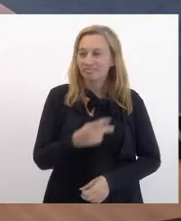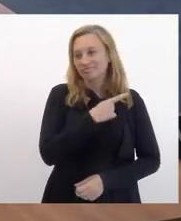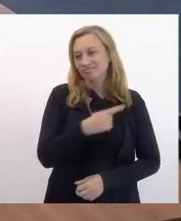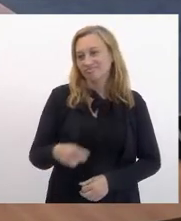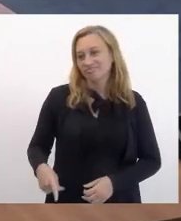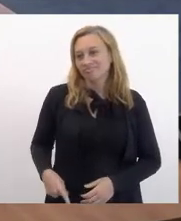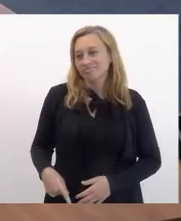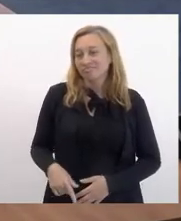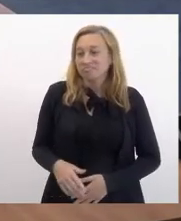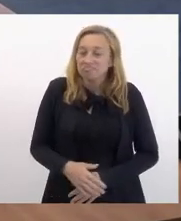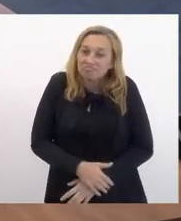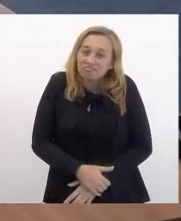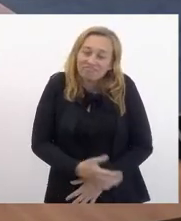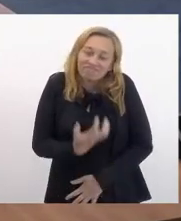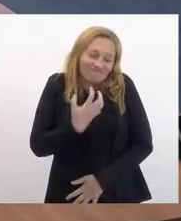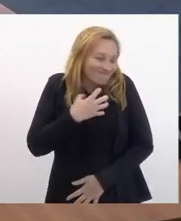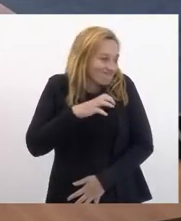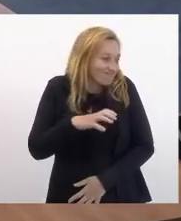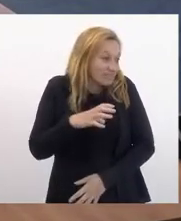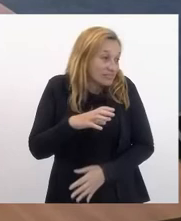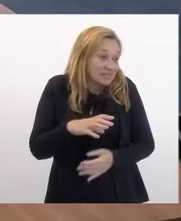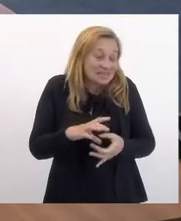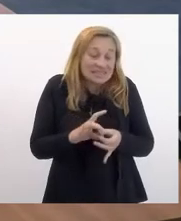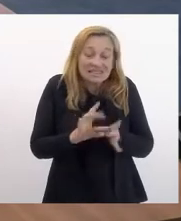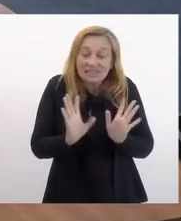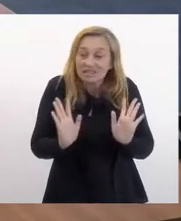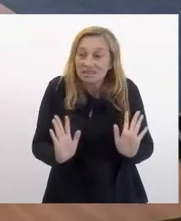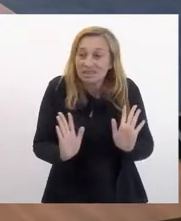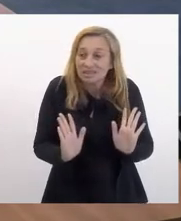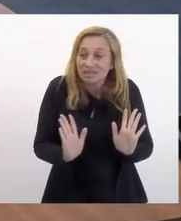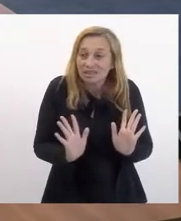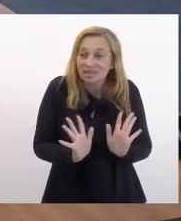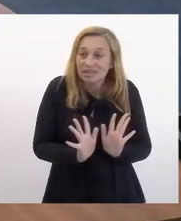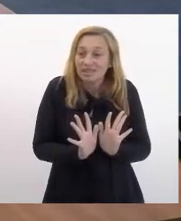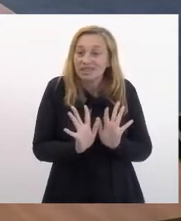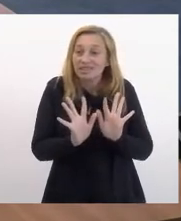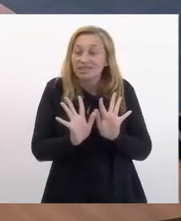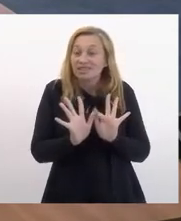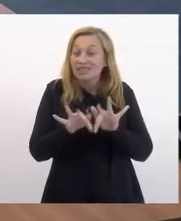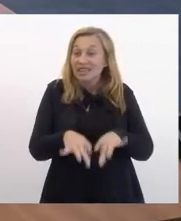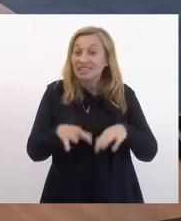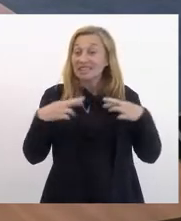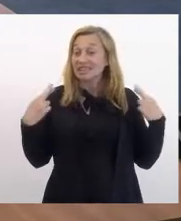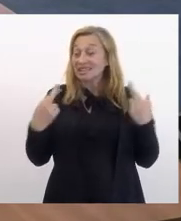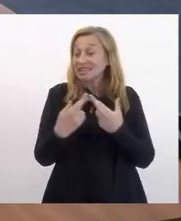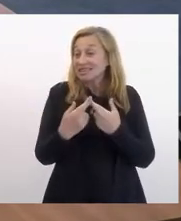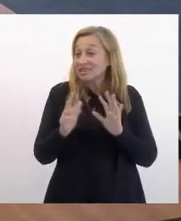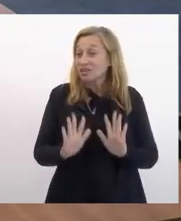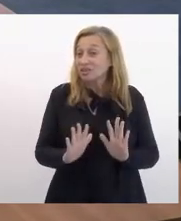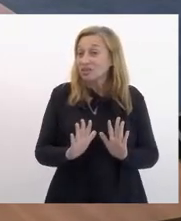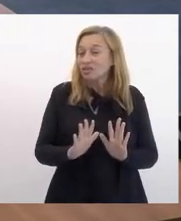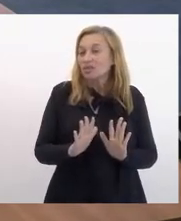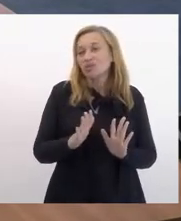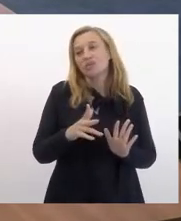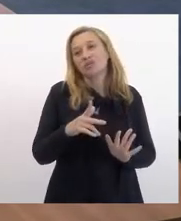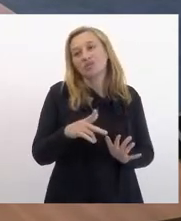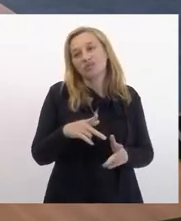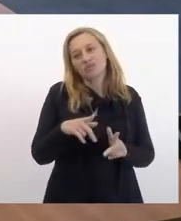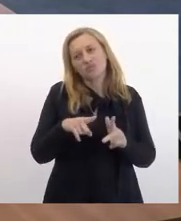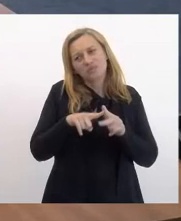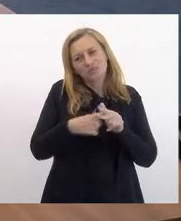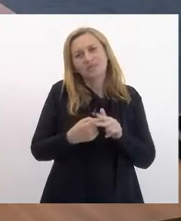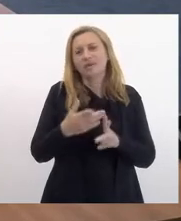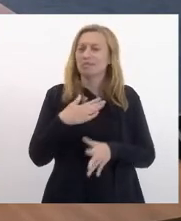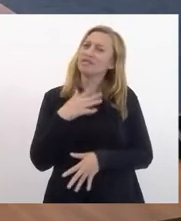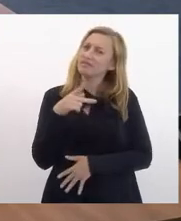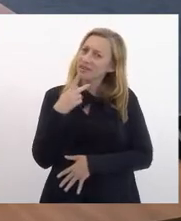Presidente, eu não queria deixar terminar essa sessão sem fazer aqui um ajuste na minha